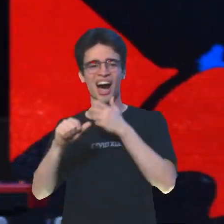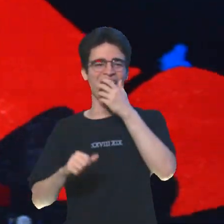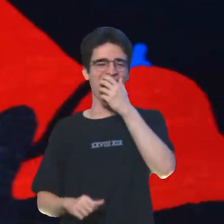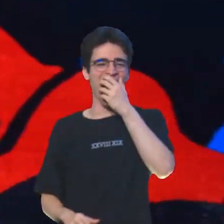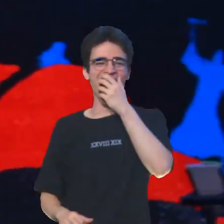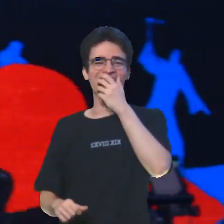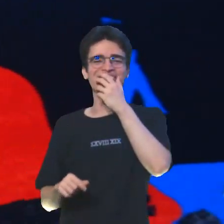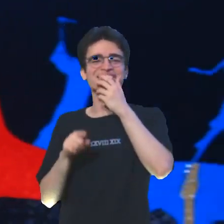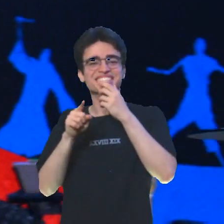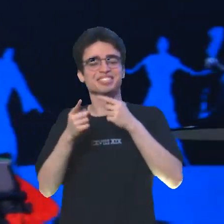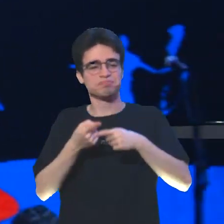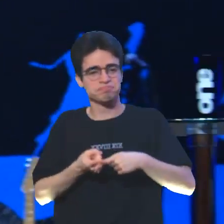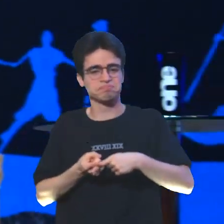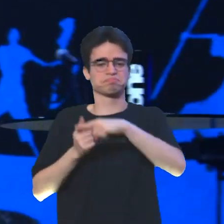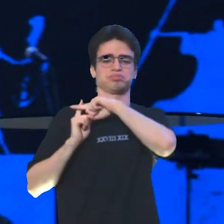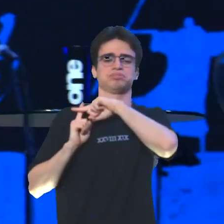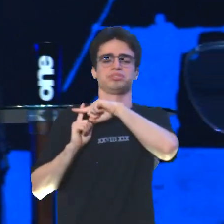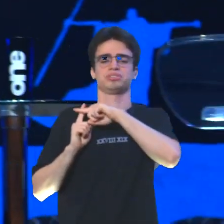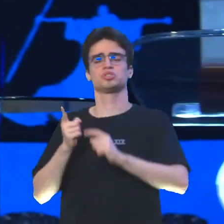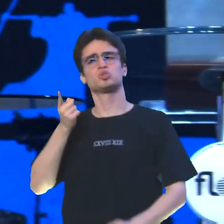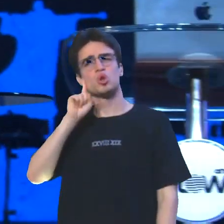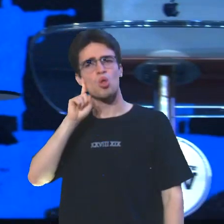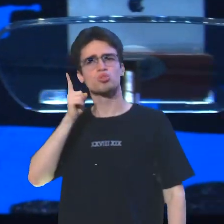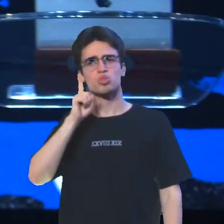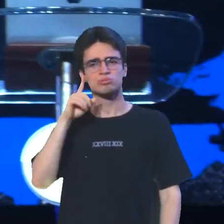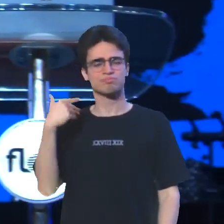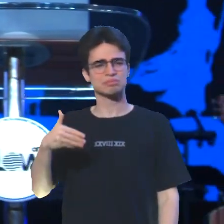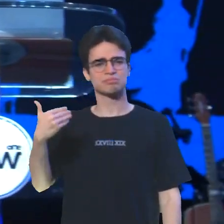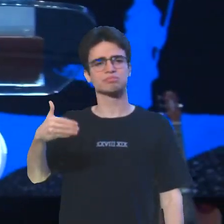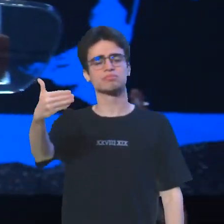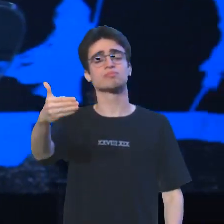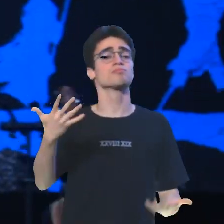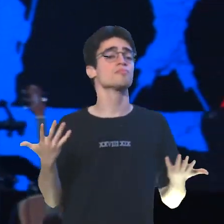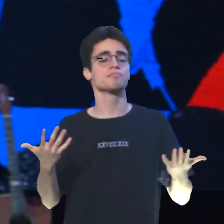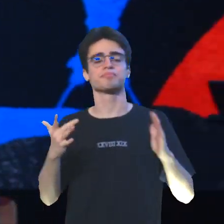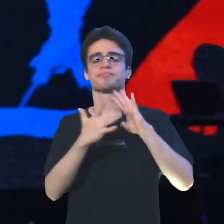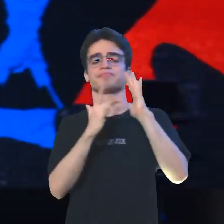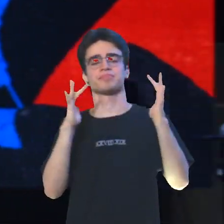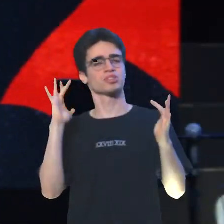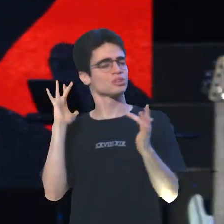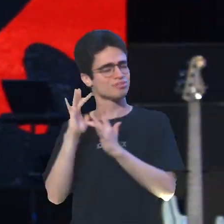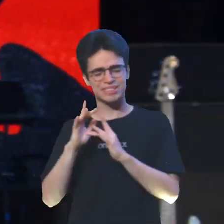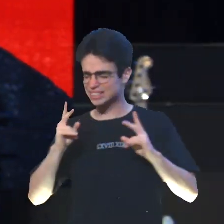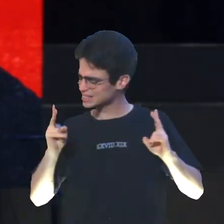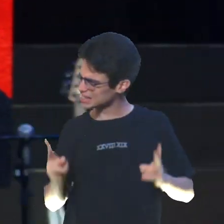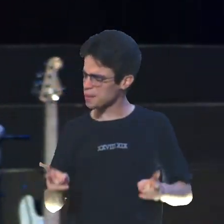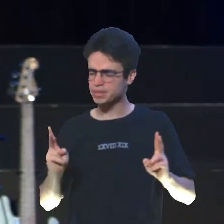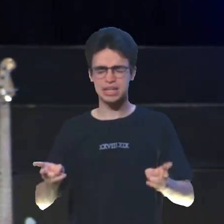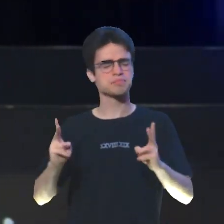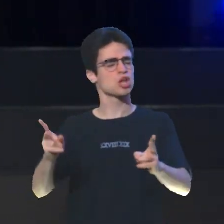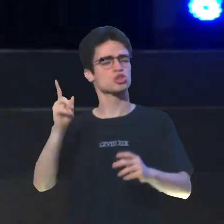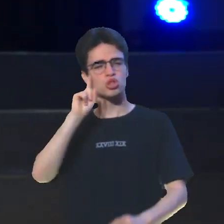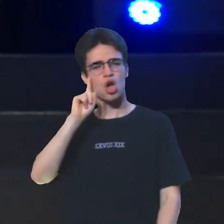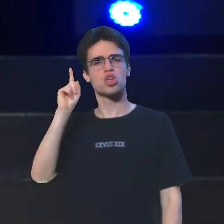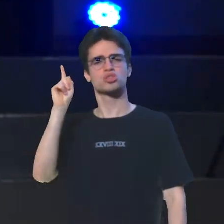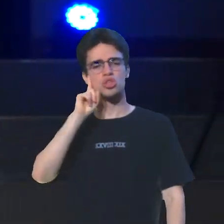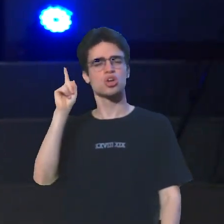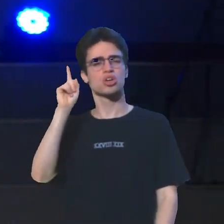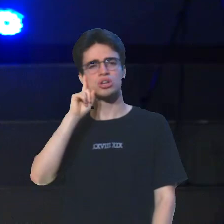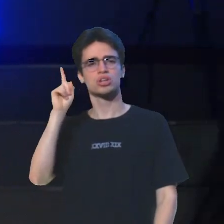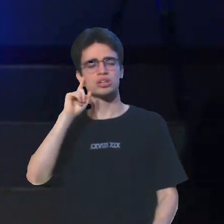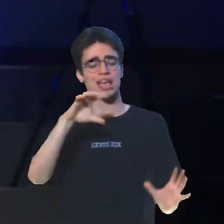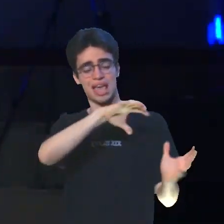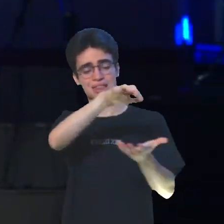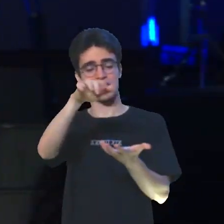Carregue a sua cruz todos os dias, porque Jesus está todos os dias olhando para a terra